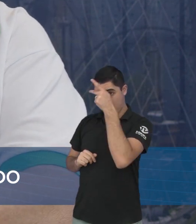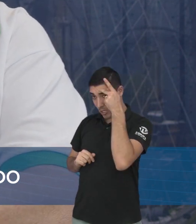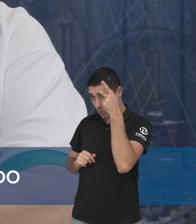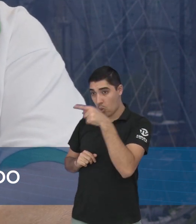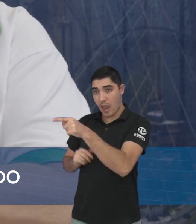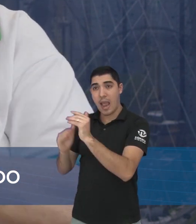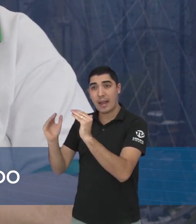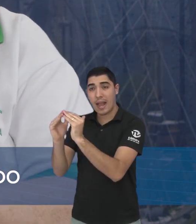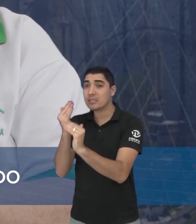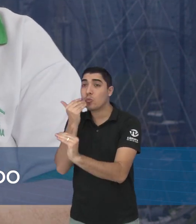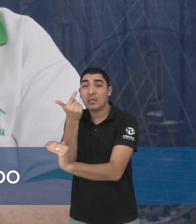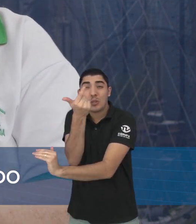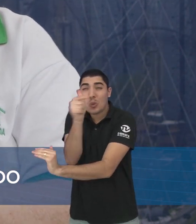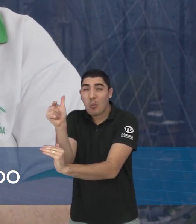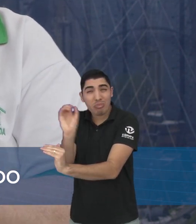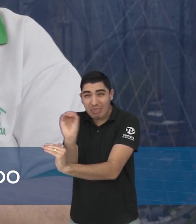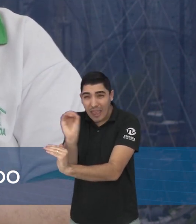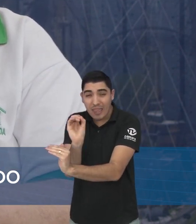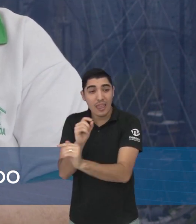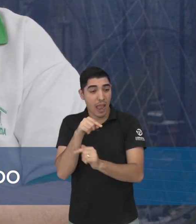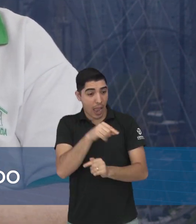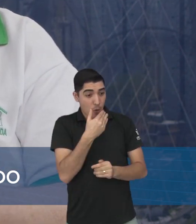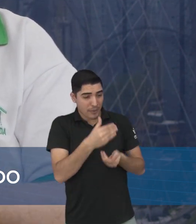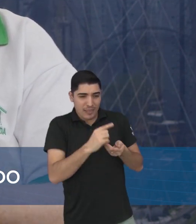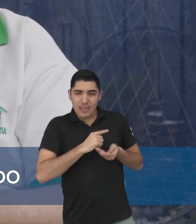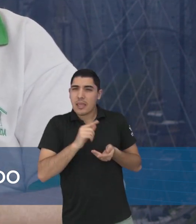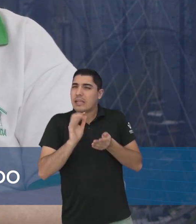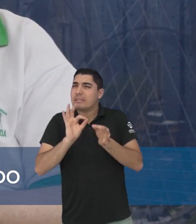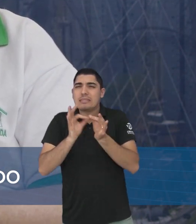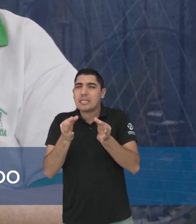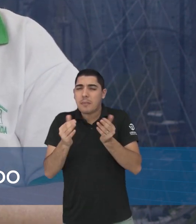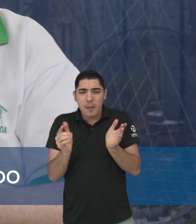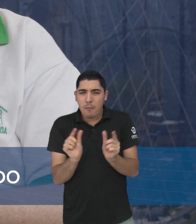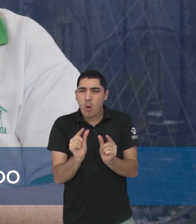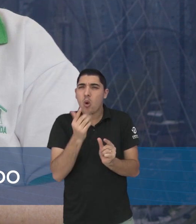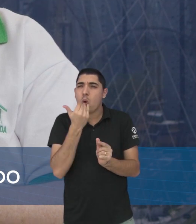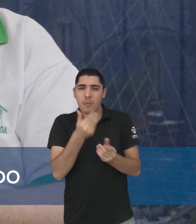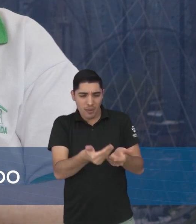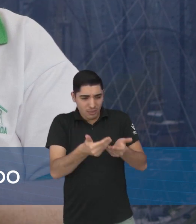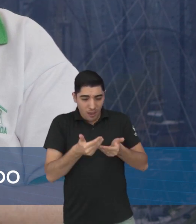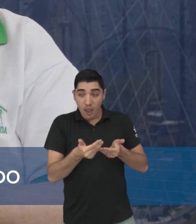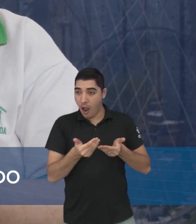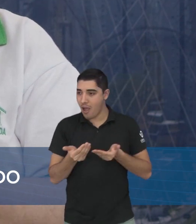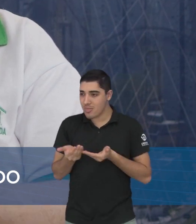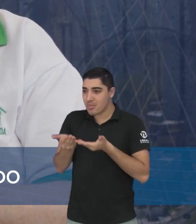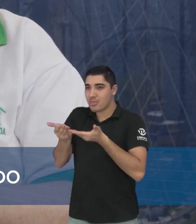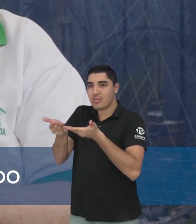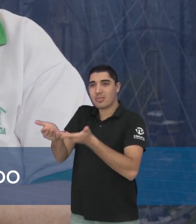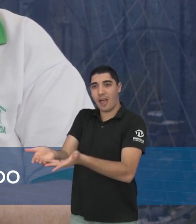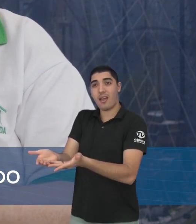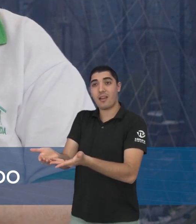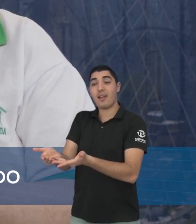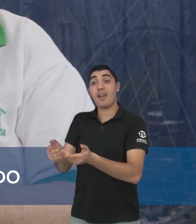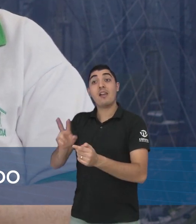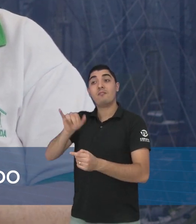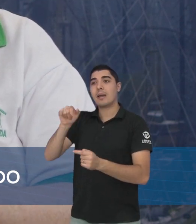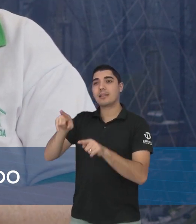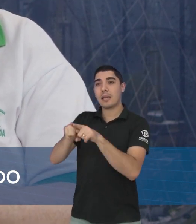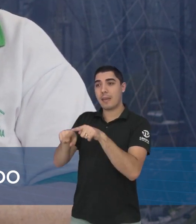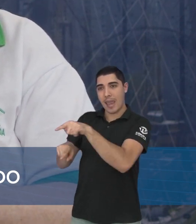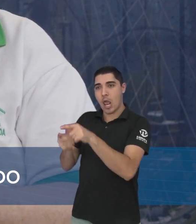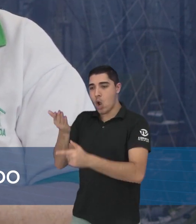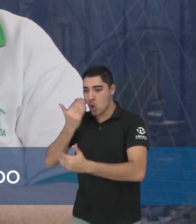não tem, além dele aquecer o estômago, né, ele vai estar aquecendo a alma. Isso a gente fala